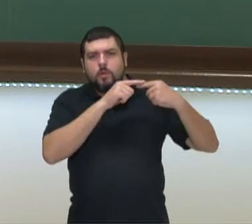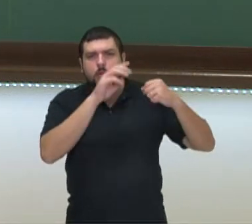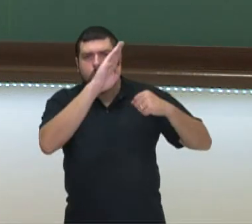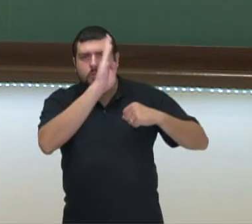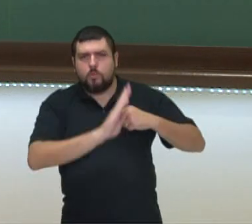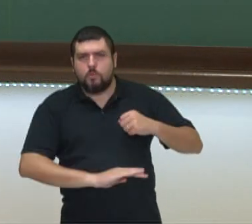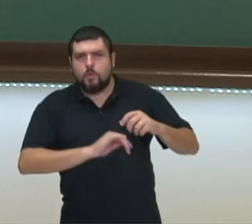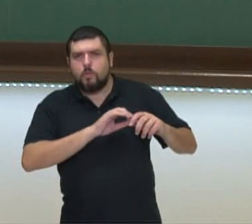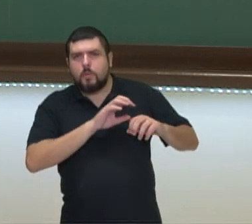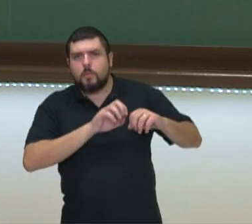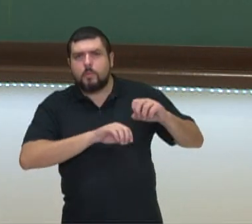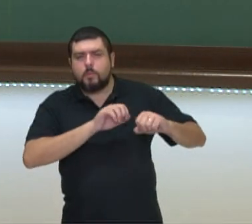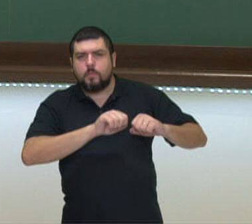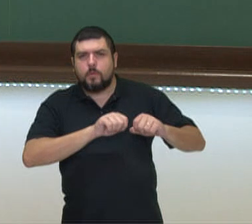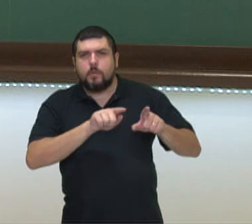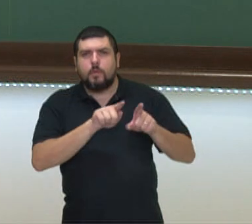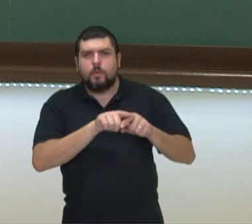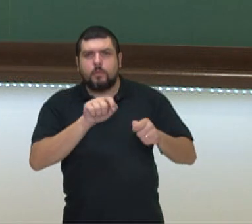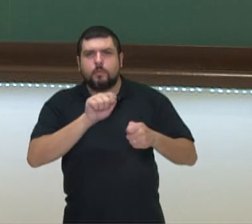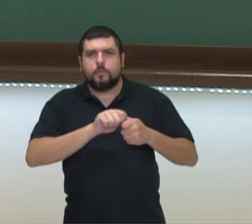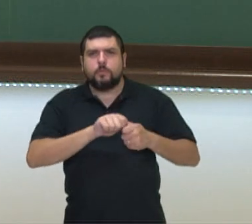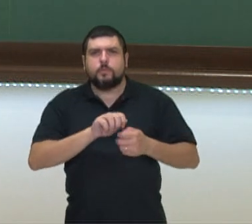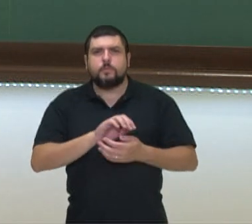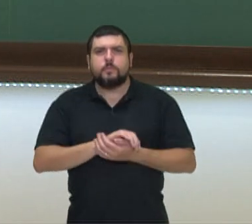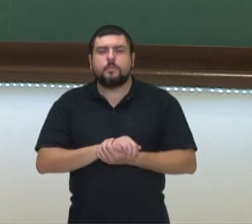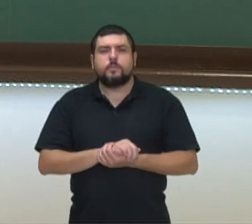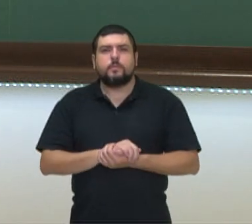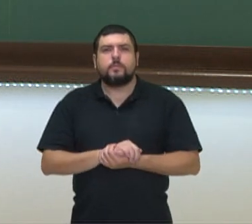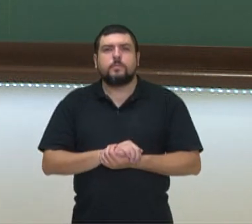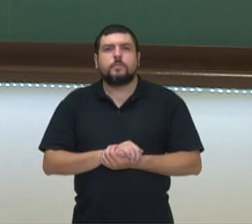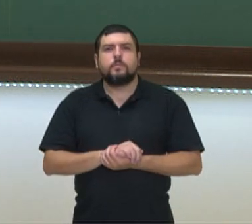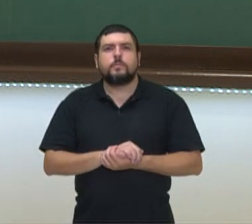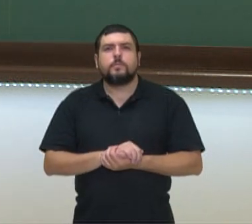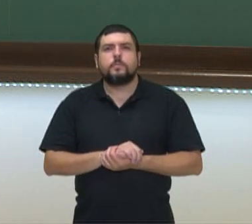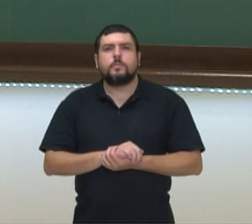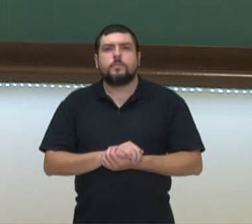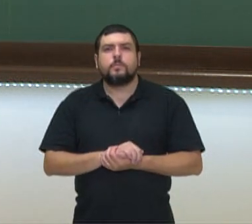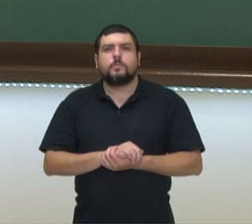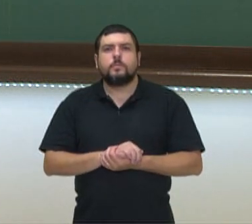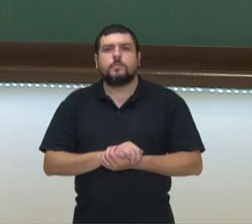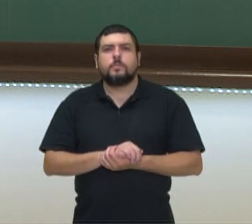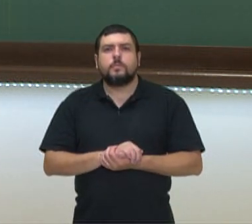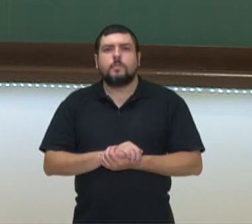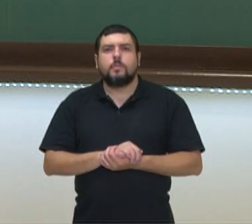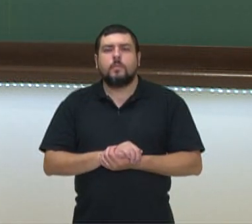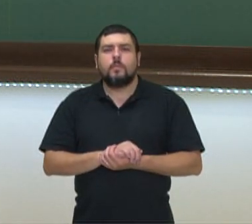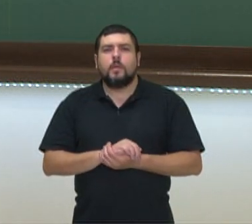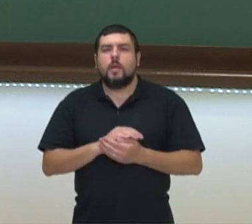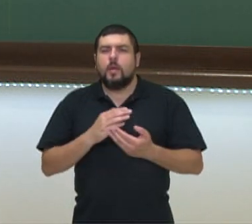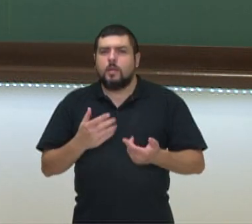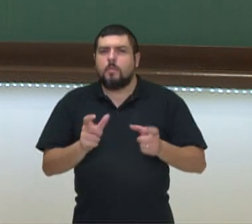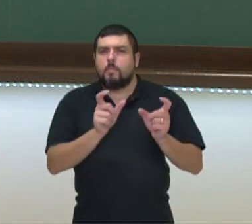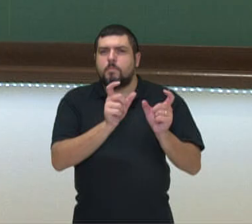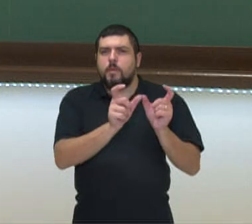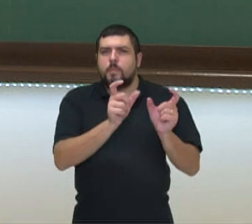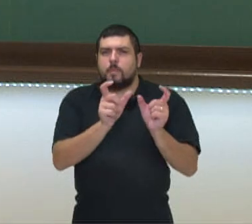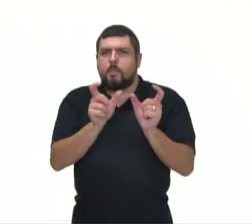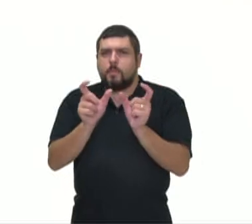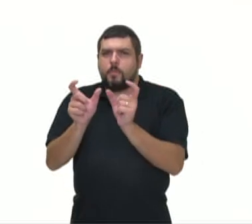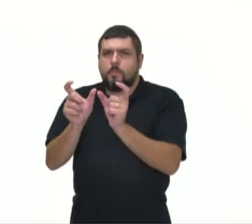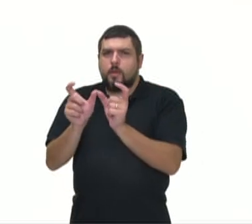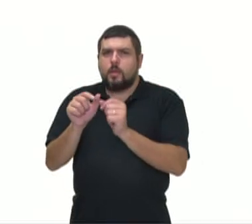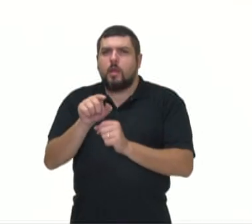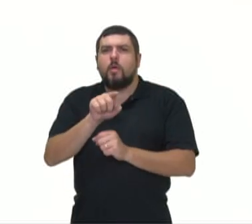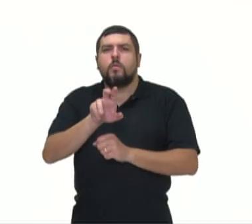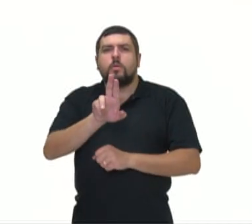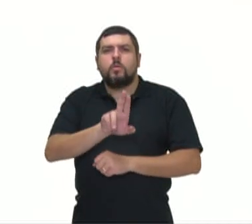Esse período de exploração colonial do Brasil. Então aqui, pessoal, tem um conjunto de palavras e eu peço que você utilize